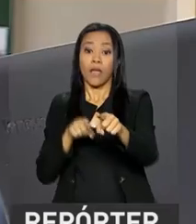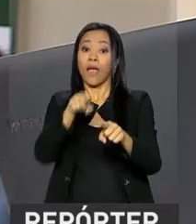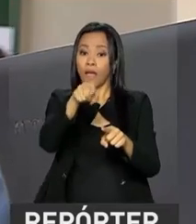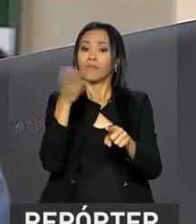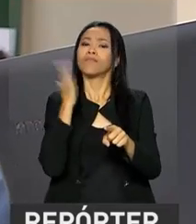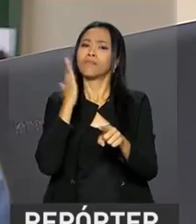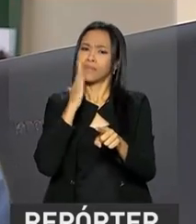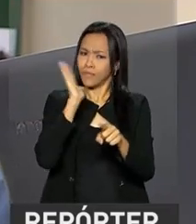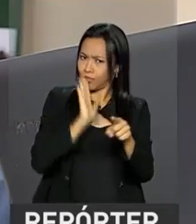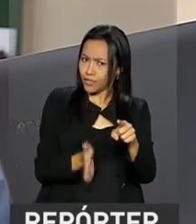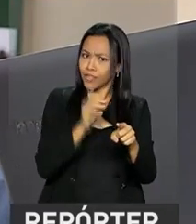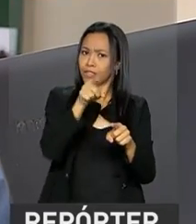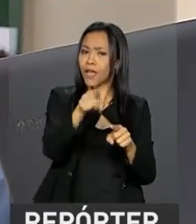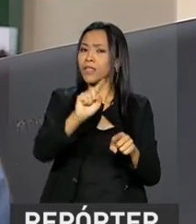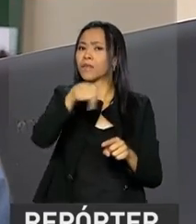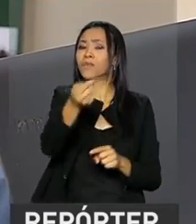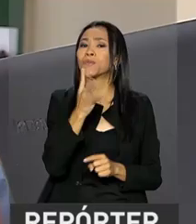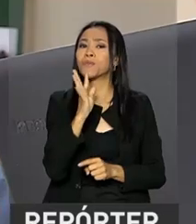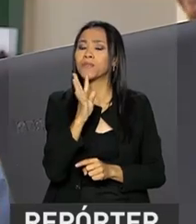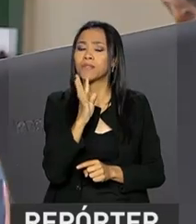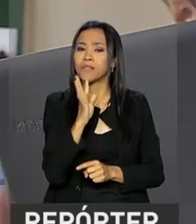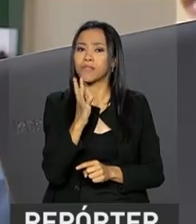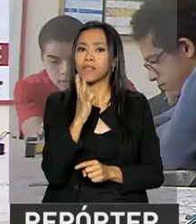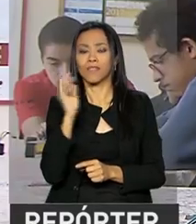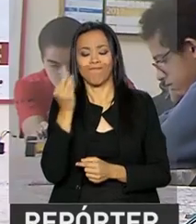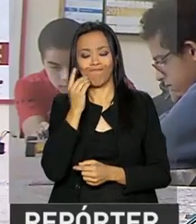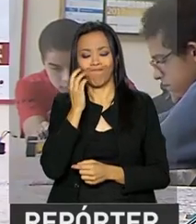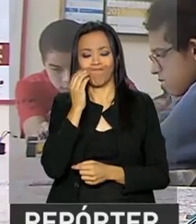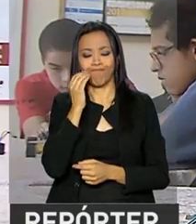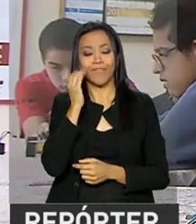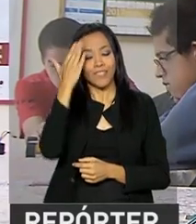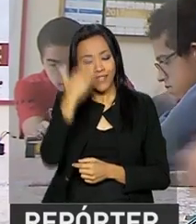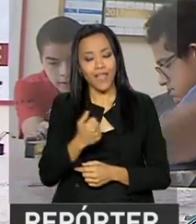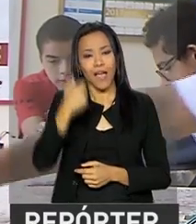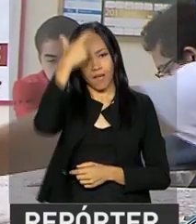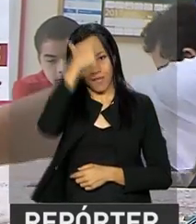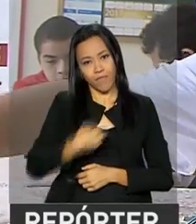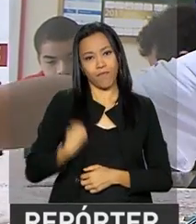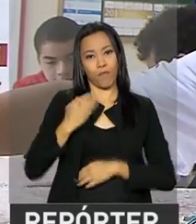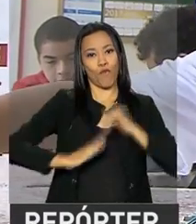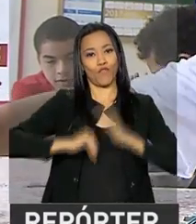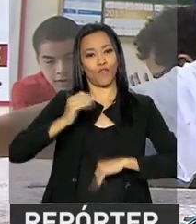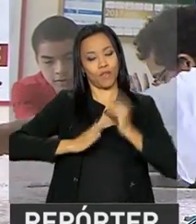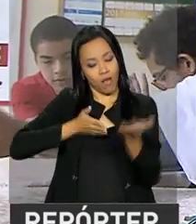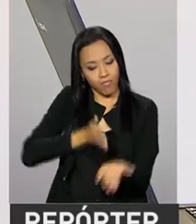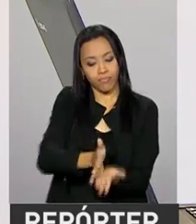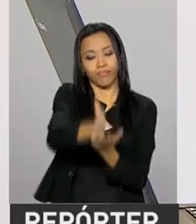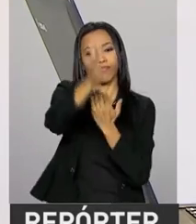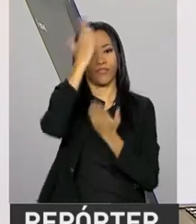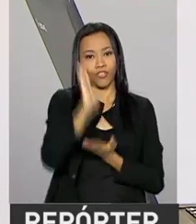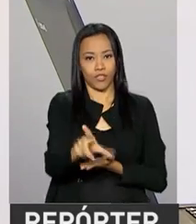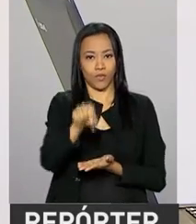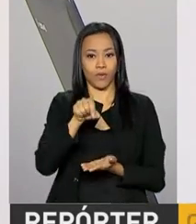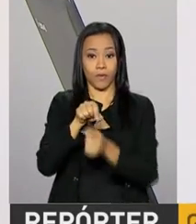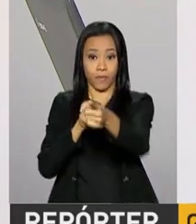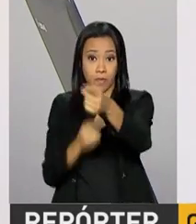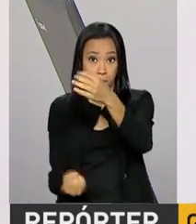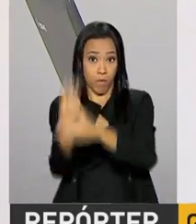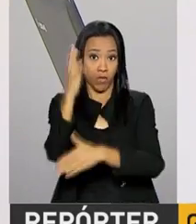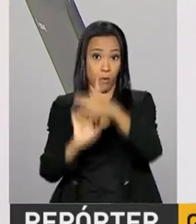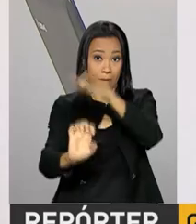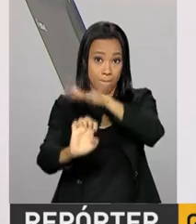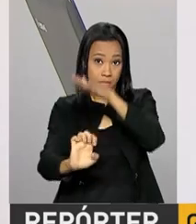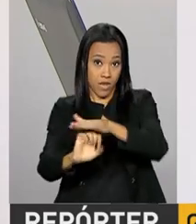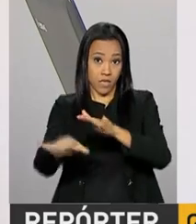sabe, depois de conhecer a robótica, definiu o rumo que quer seguir na carreira. Montar uma empresa de software